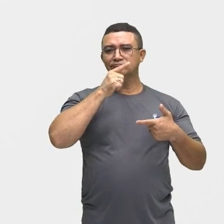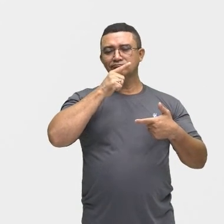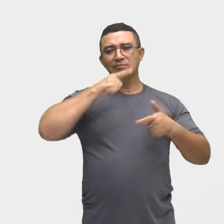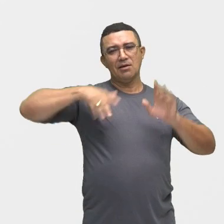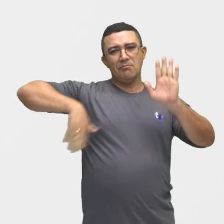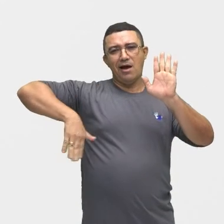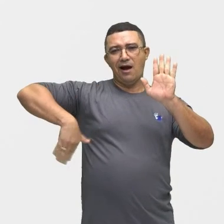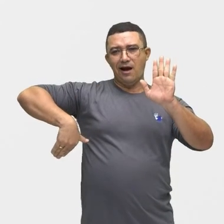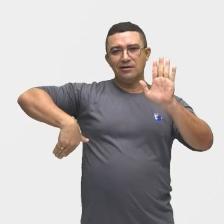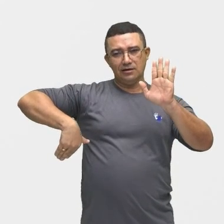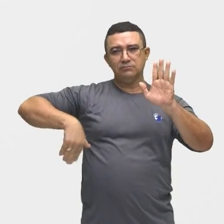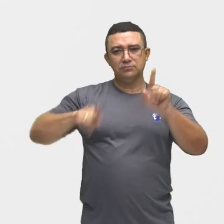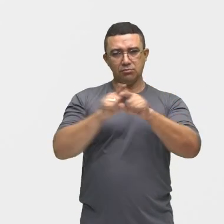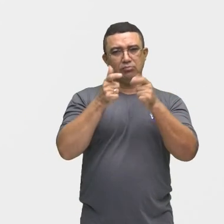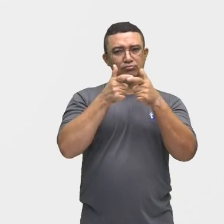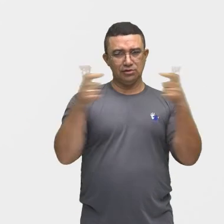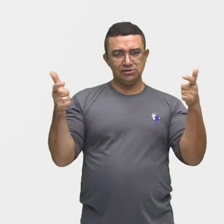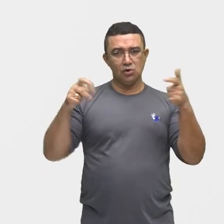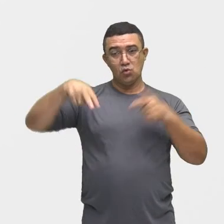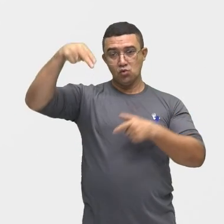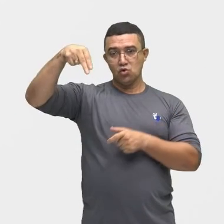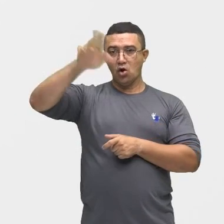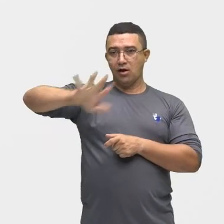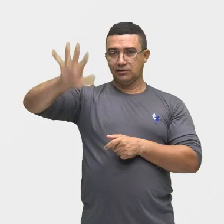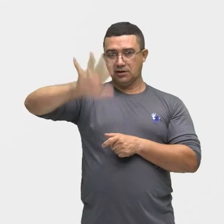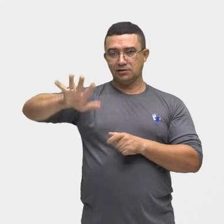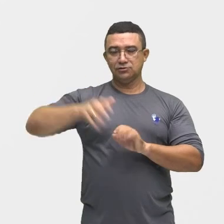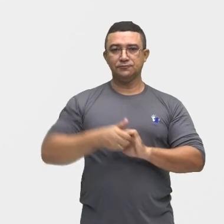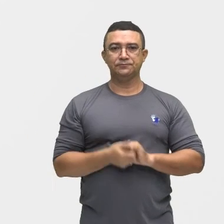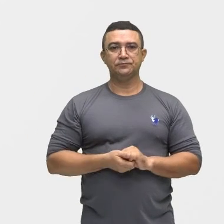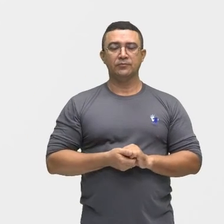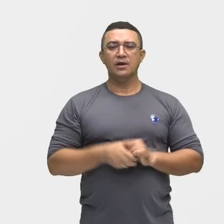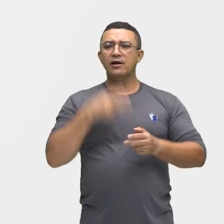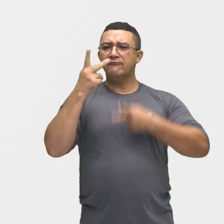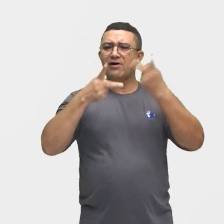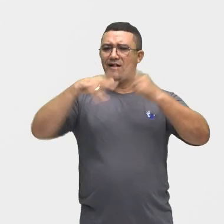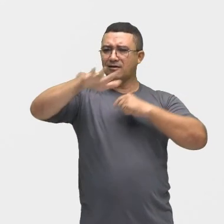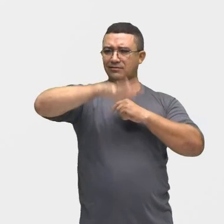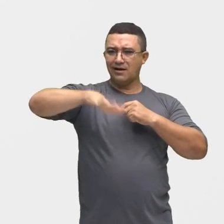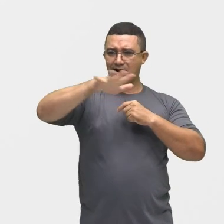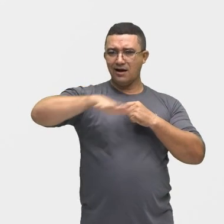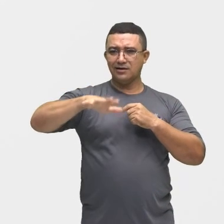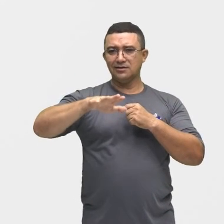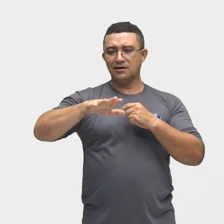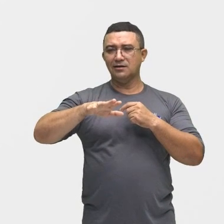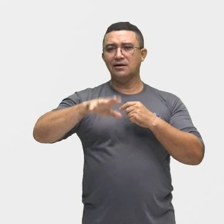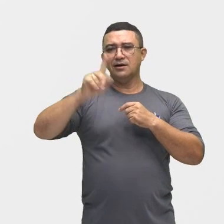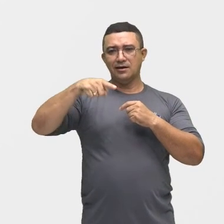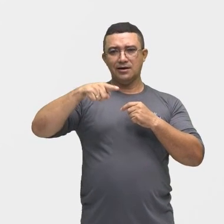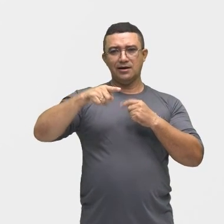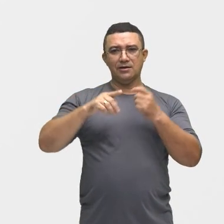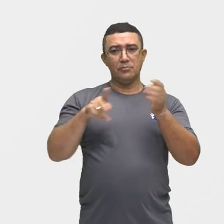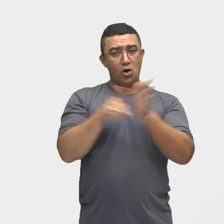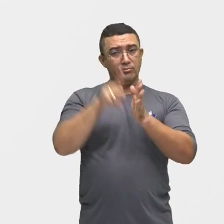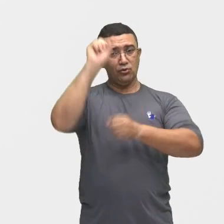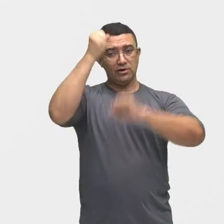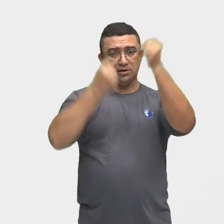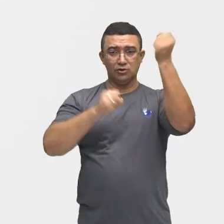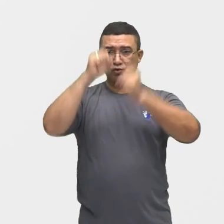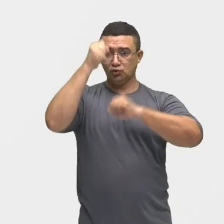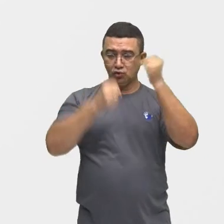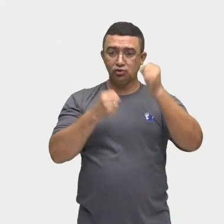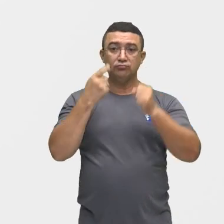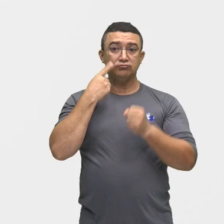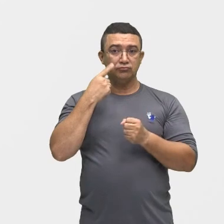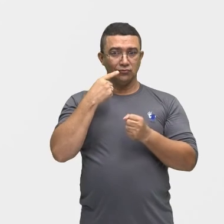várias atividades econômicas. E falando sobre o setor secundário, que são aí o setor, no caso das indústrias, né, nós vimos